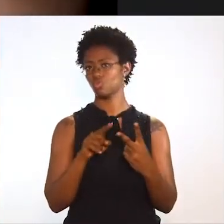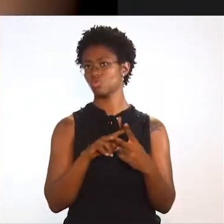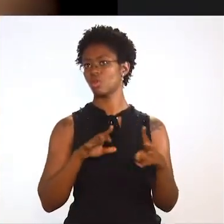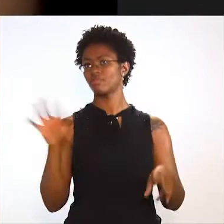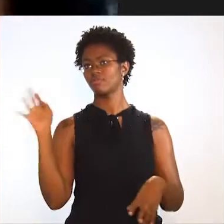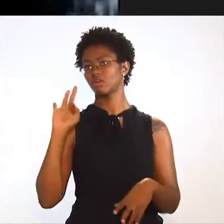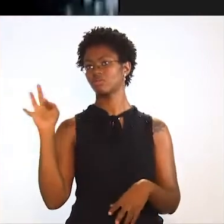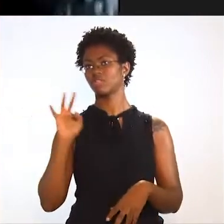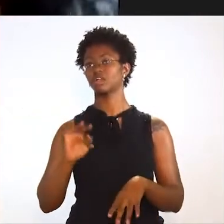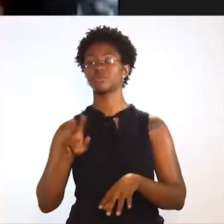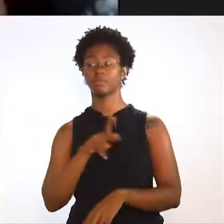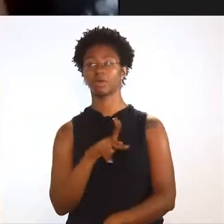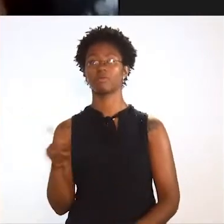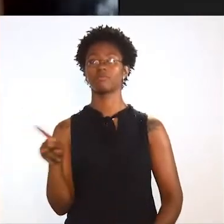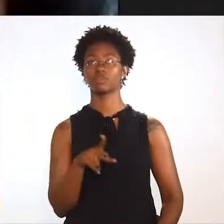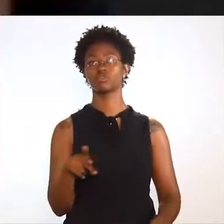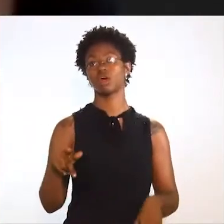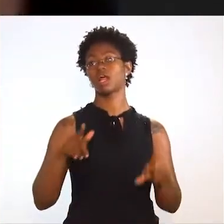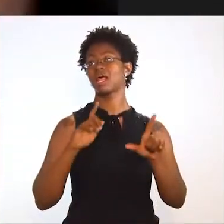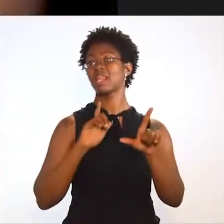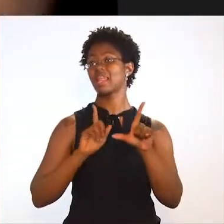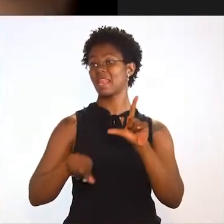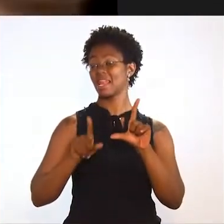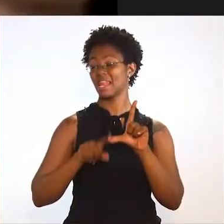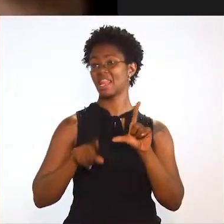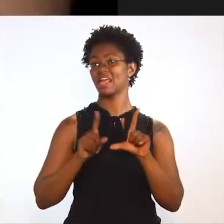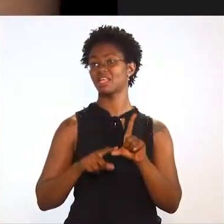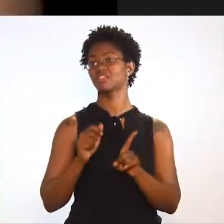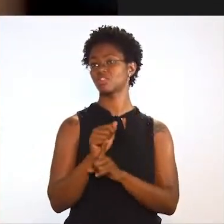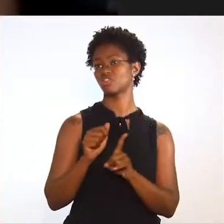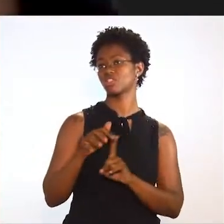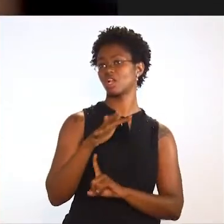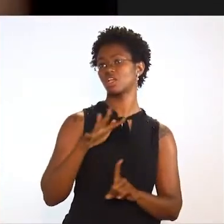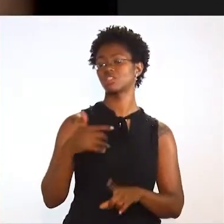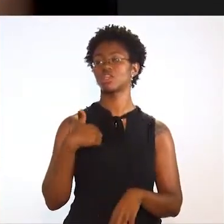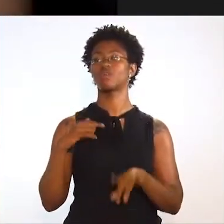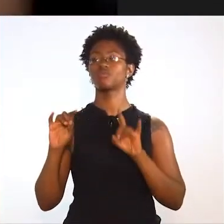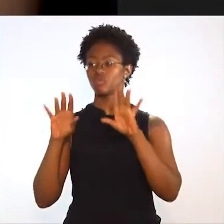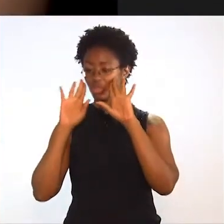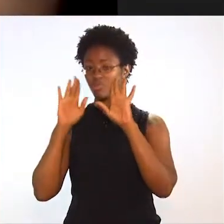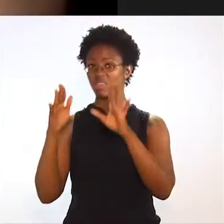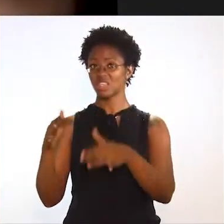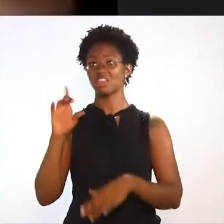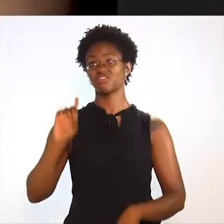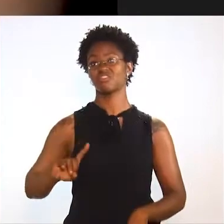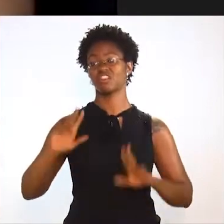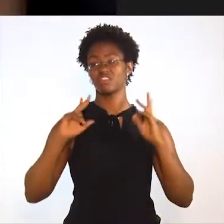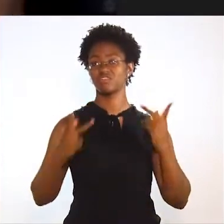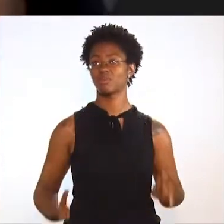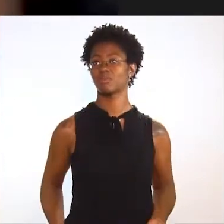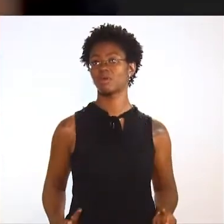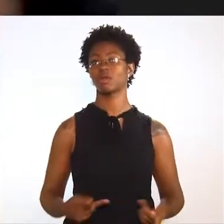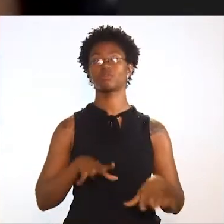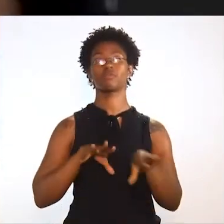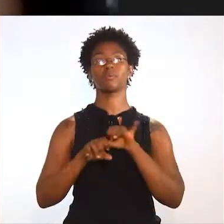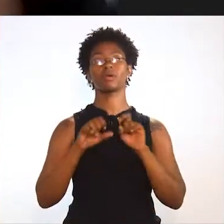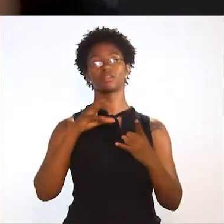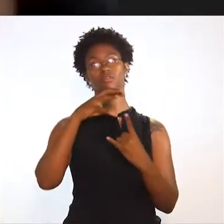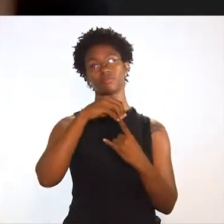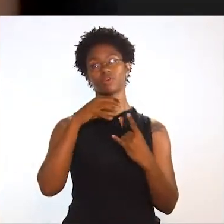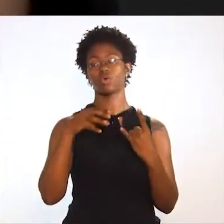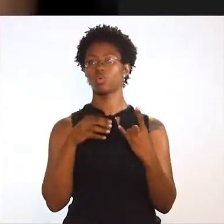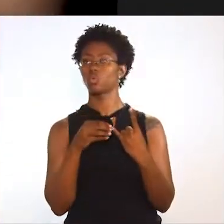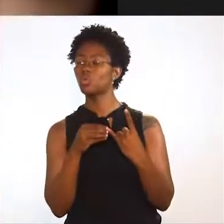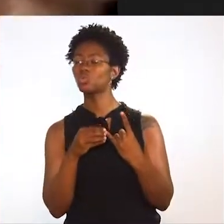em Sociologia, outra em Letras, sou especialista pela Fiocruz em Direitos Humanos, Saúde e